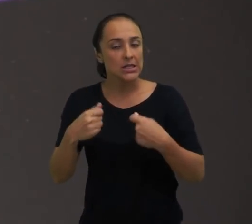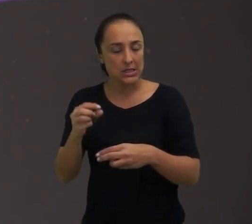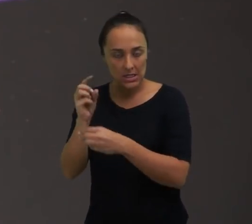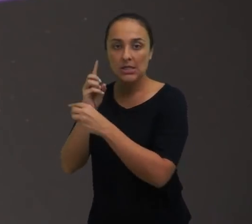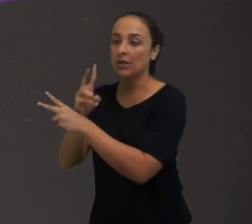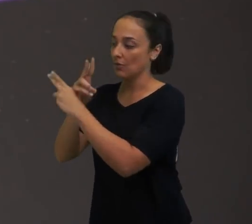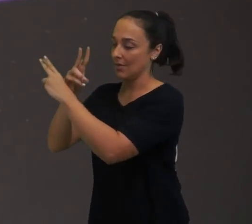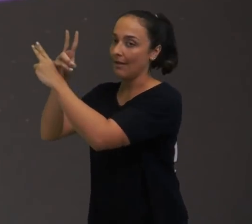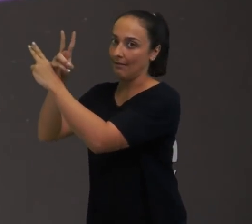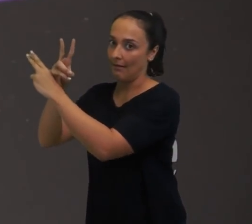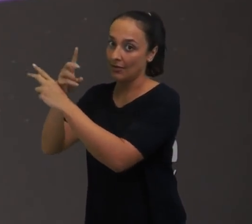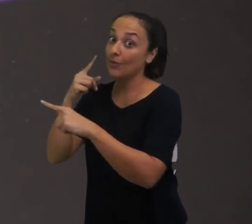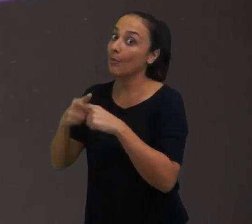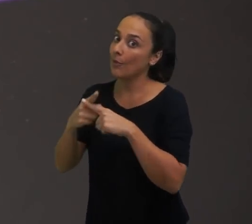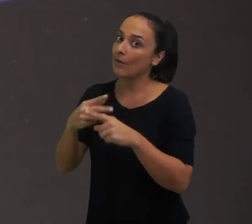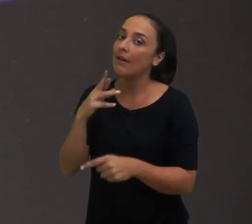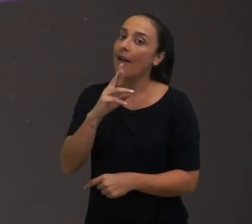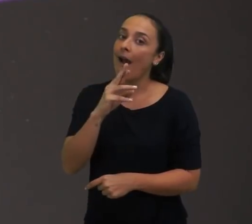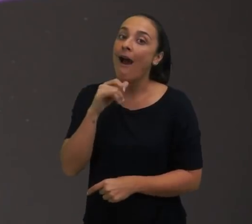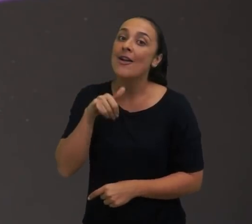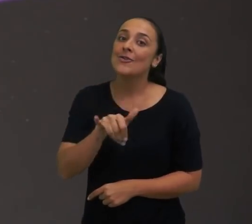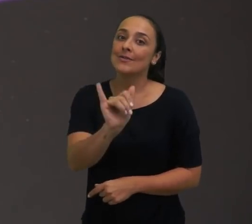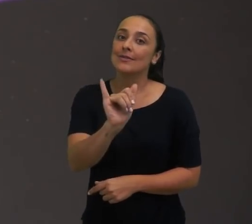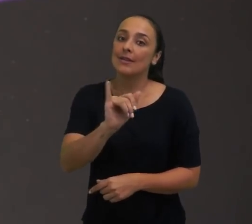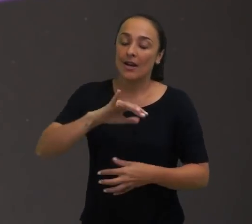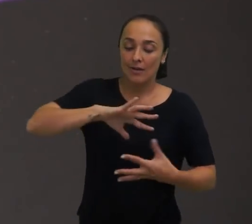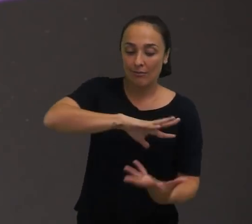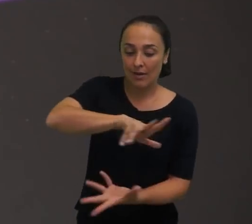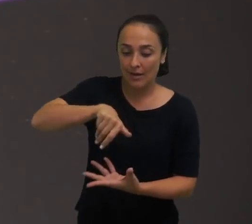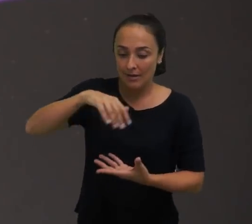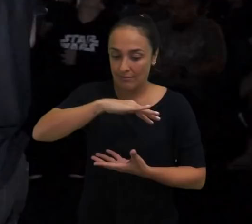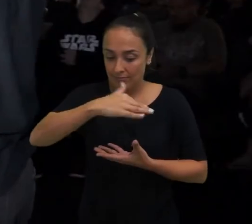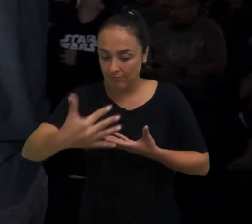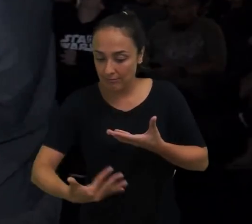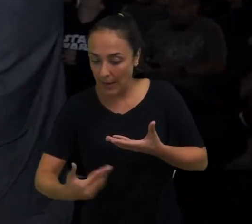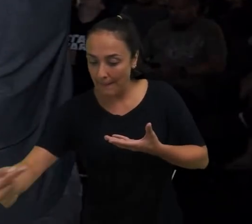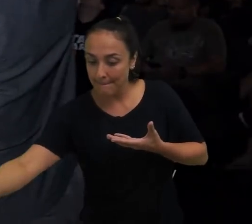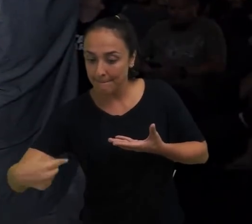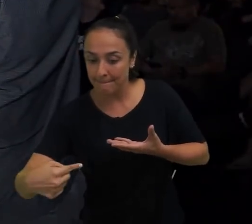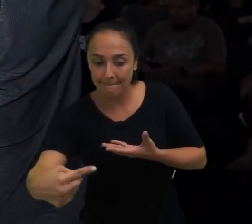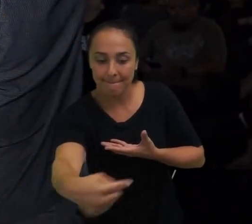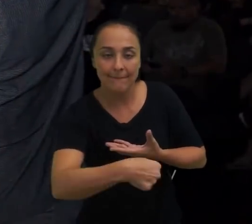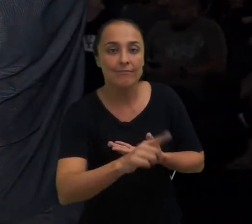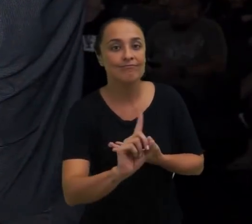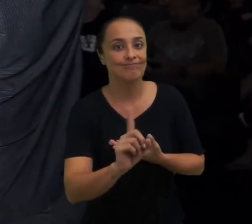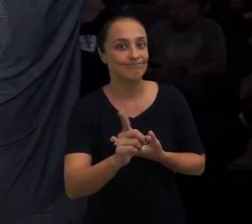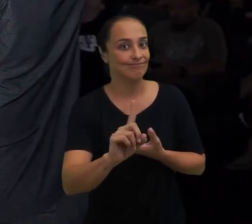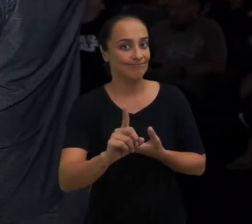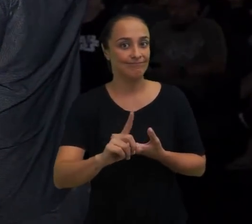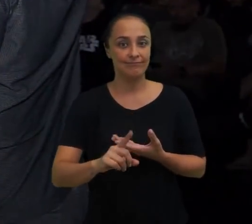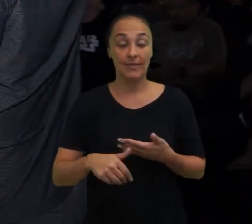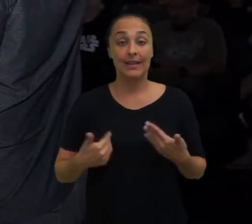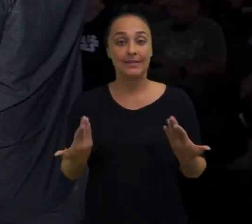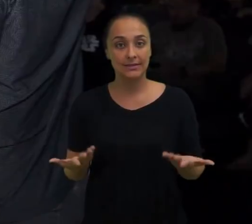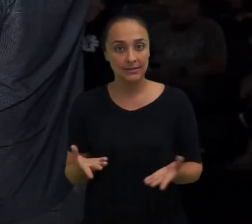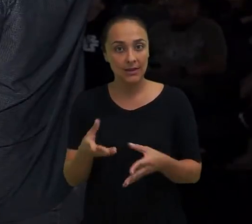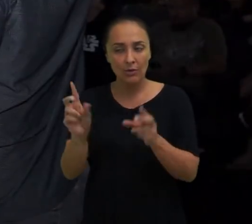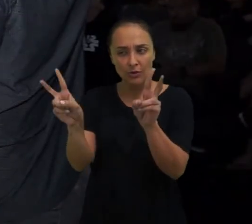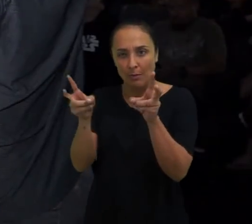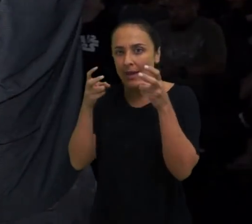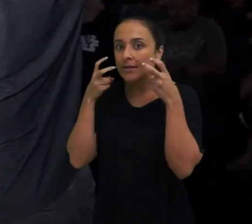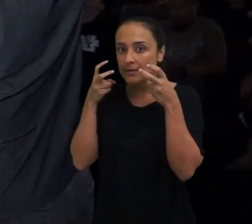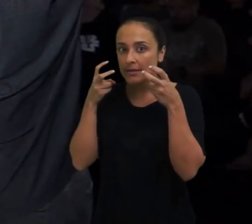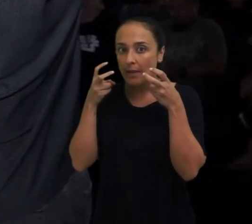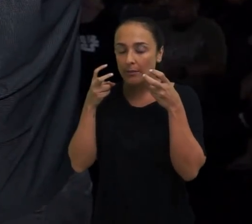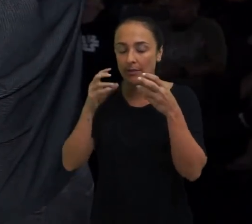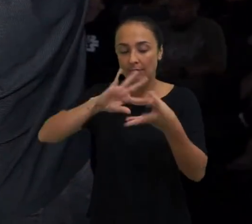emitir raios gama, ele foi aquecido a enormes temperaturas. Tá? E ele se estende para cima e para